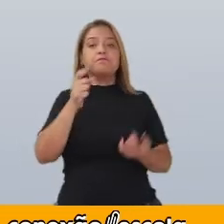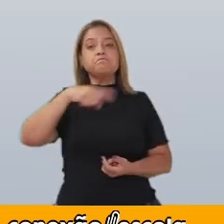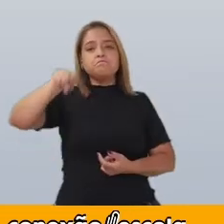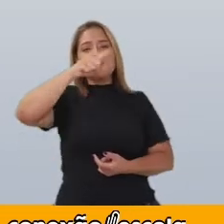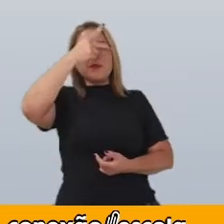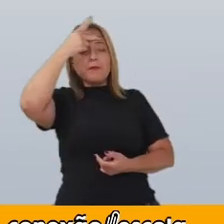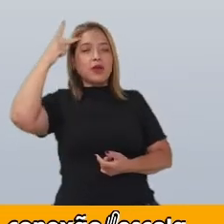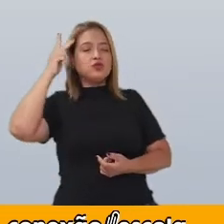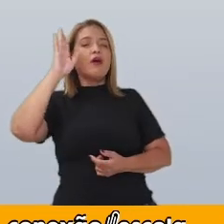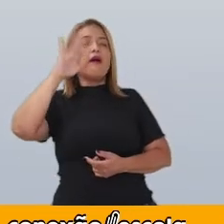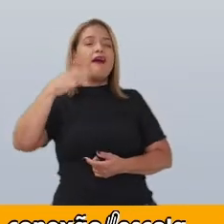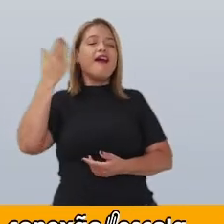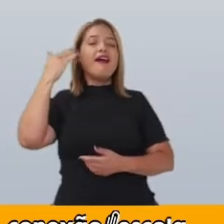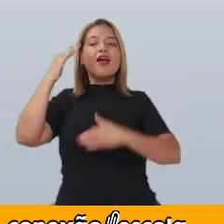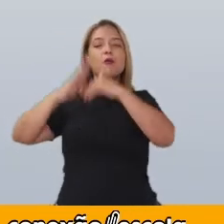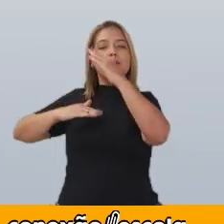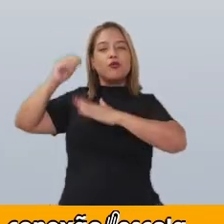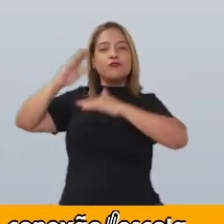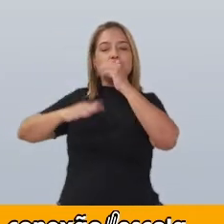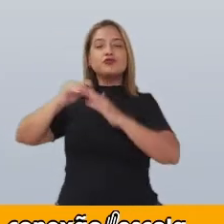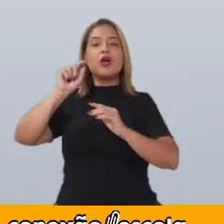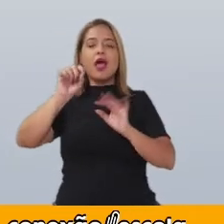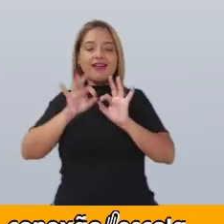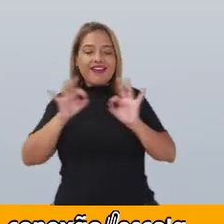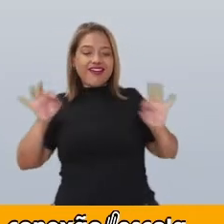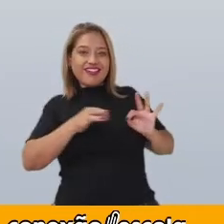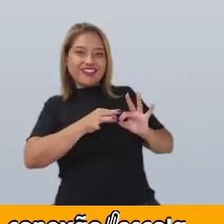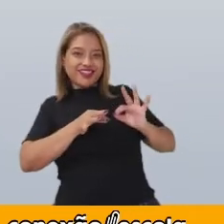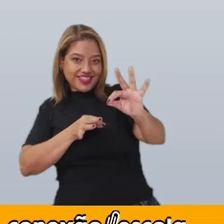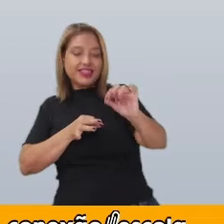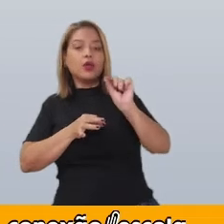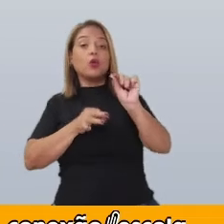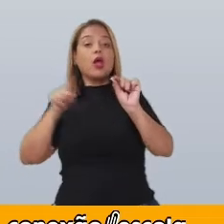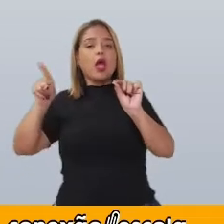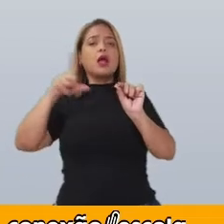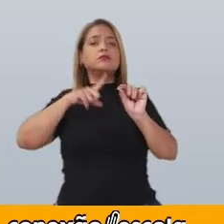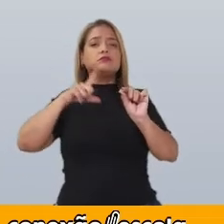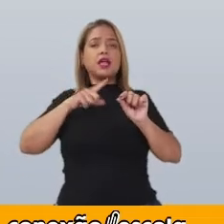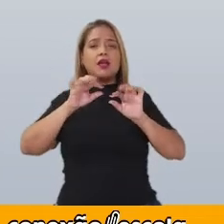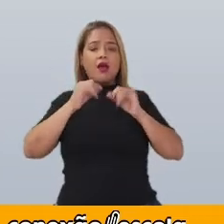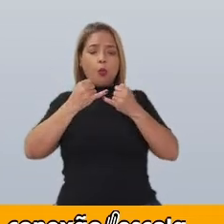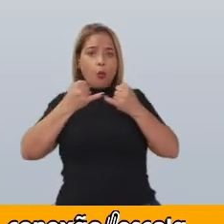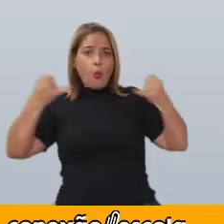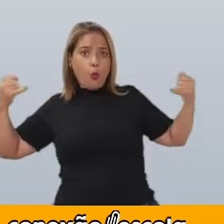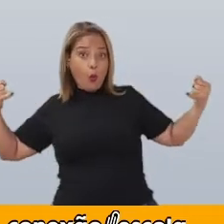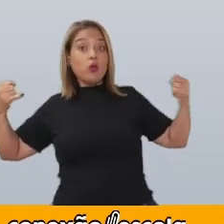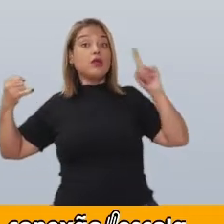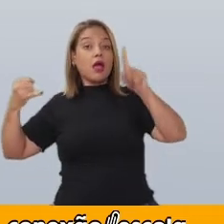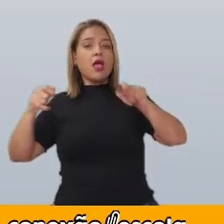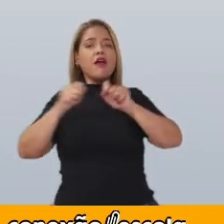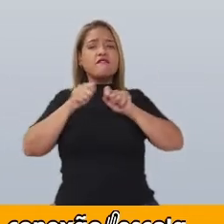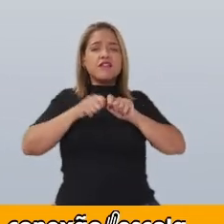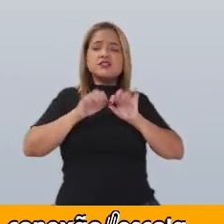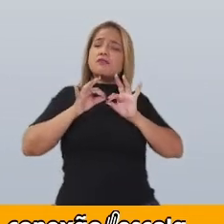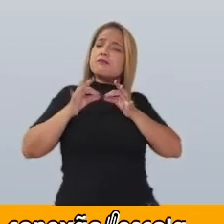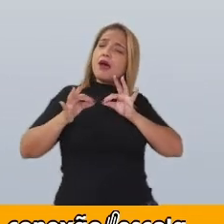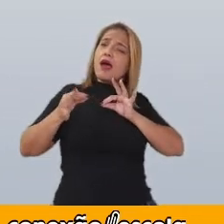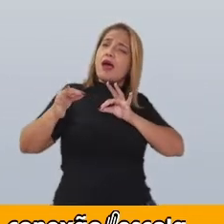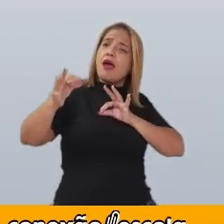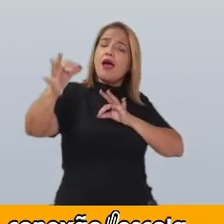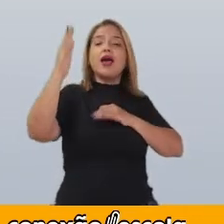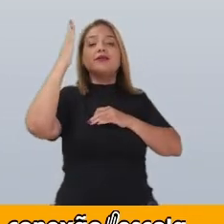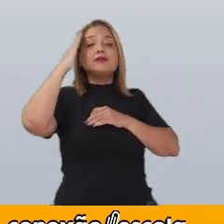agrimensores daquela época, percorriam as terras com seu instrumento de medida, a corda, para fazer